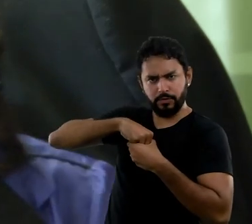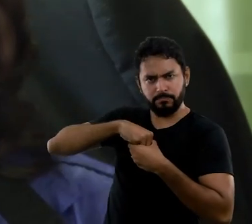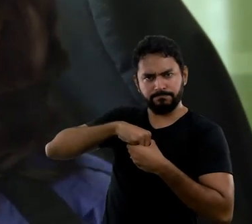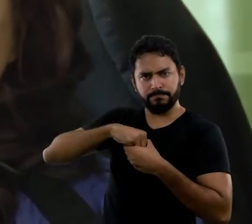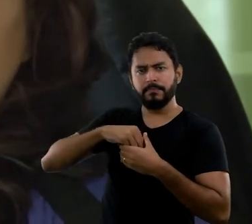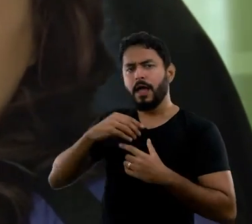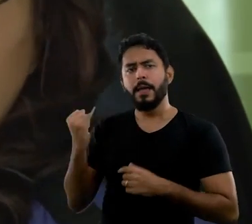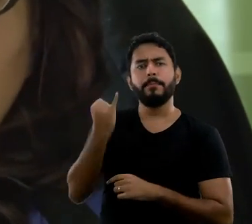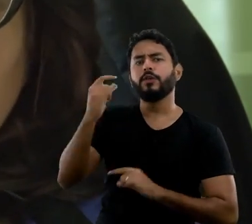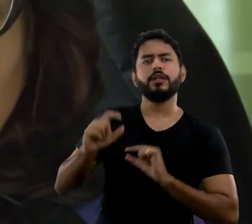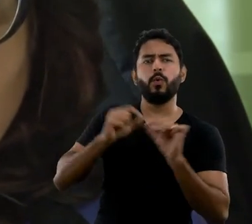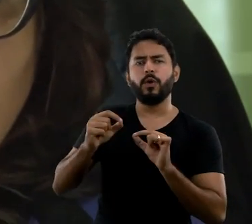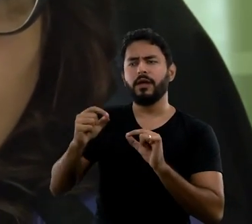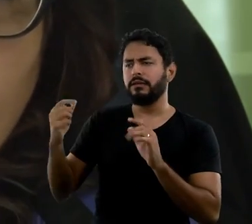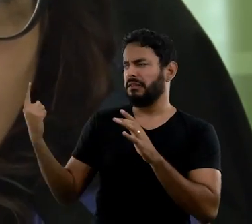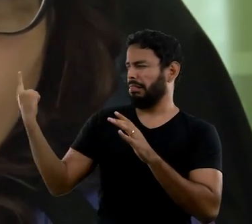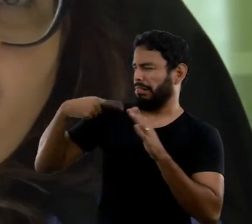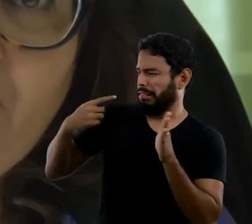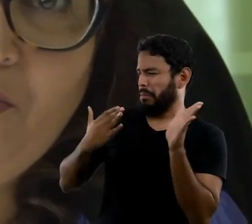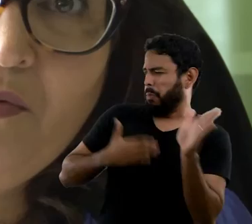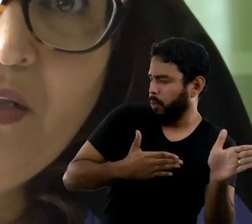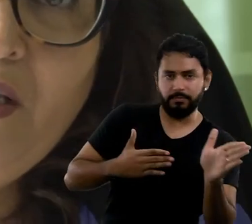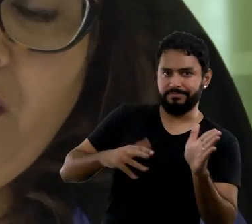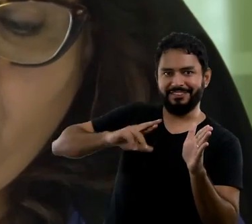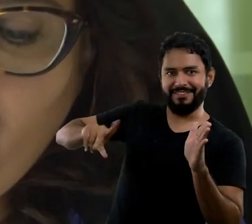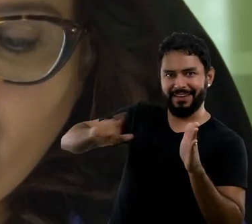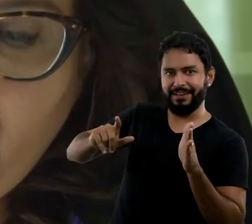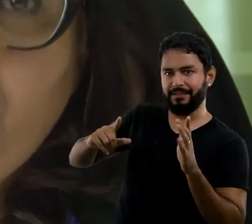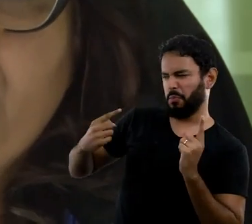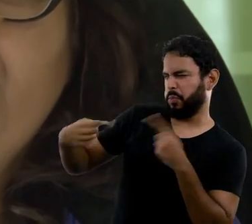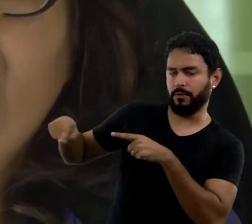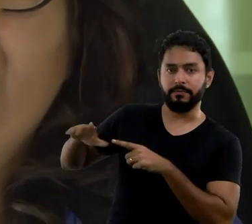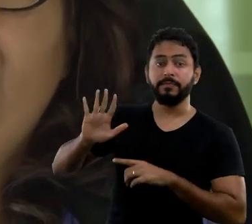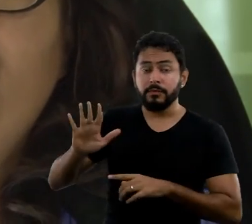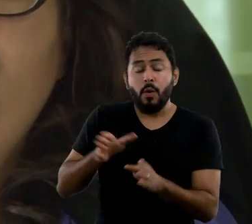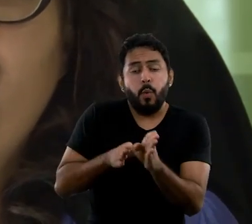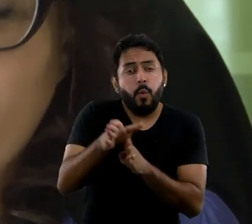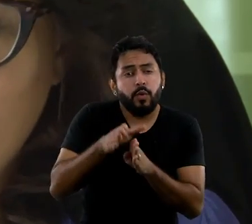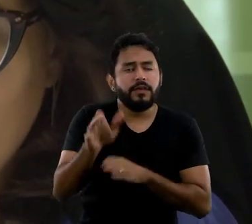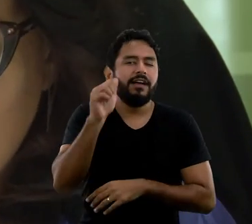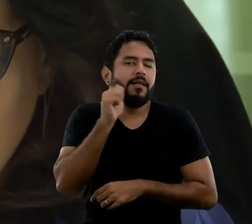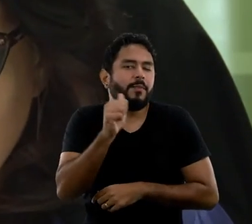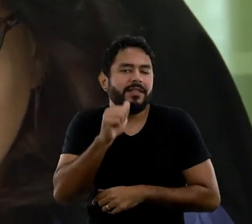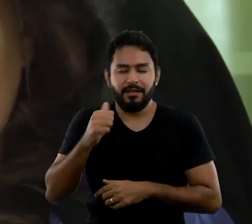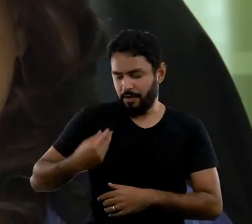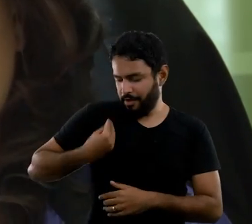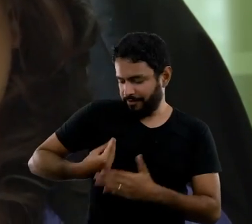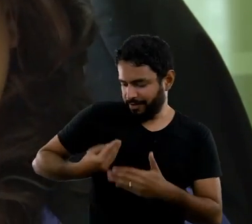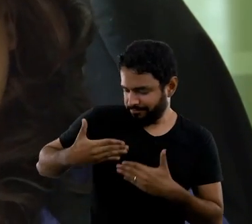extremamente importante na fuga de um roteiro pré-estabelecido. Então, o que eu diria para as meninas que estão iniciando as suas